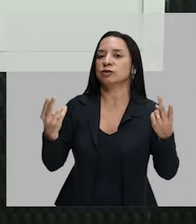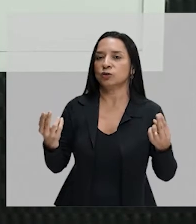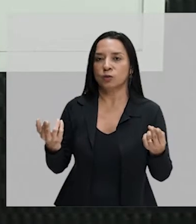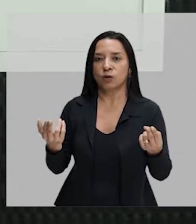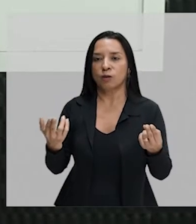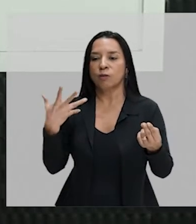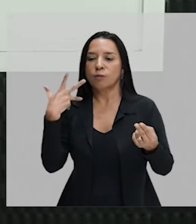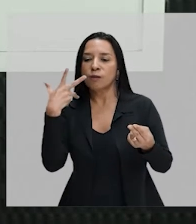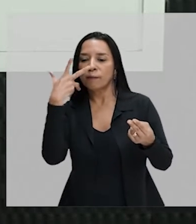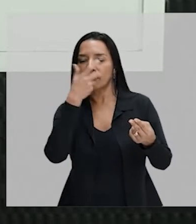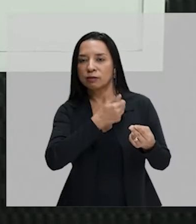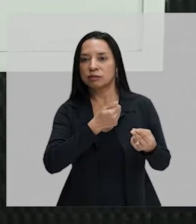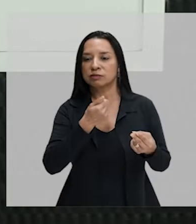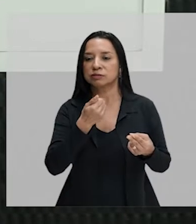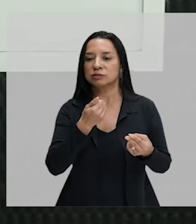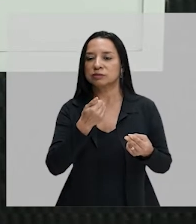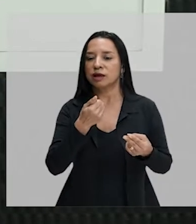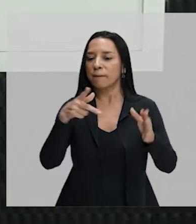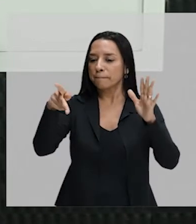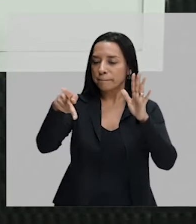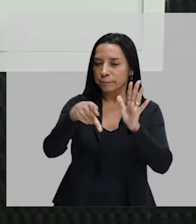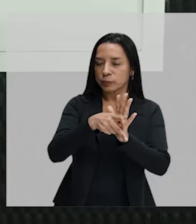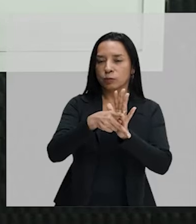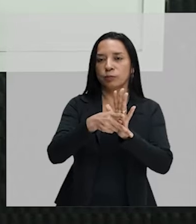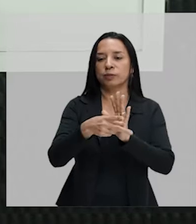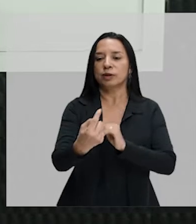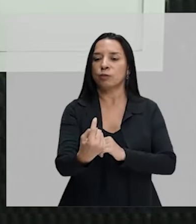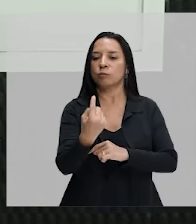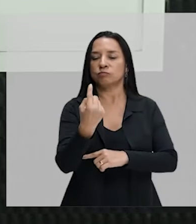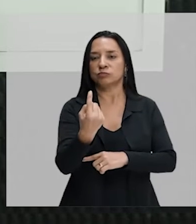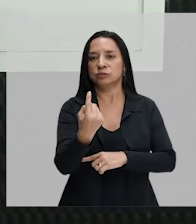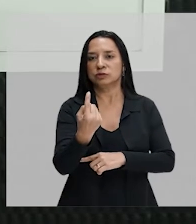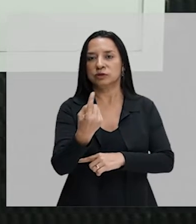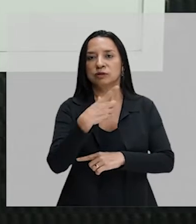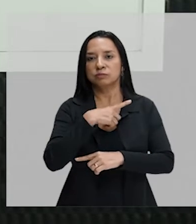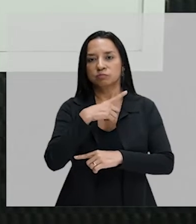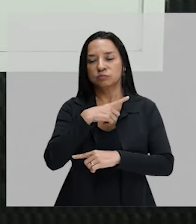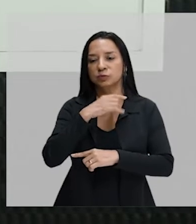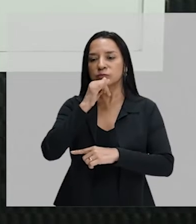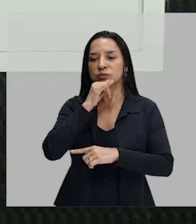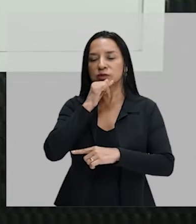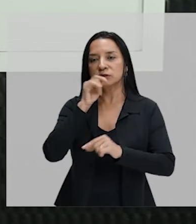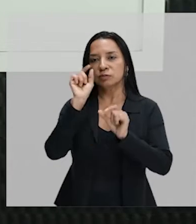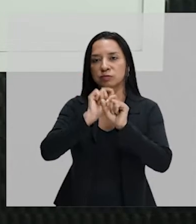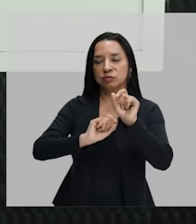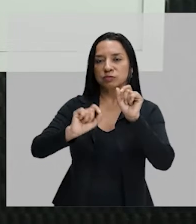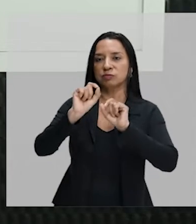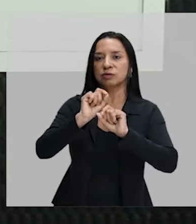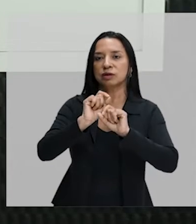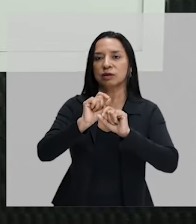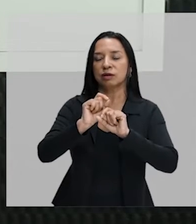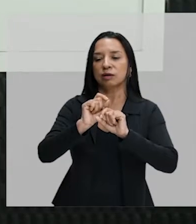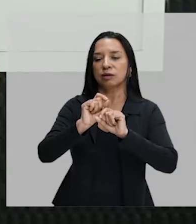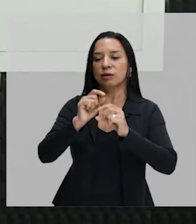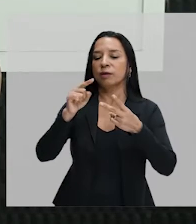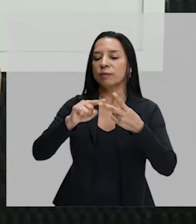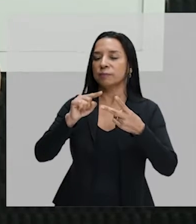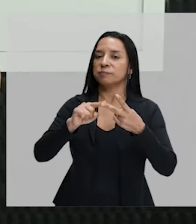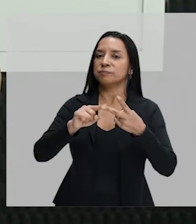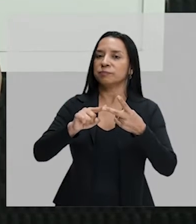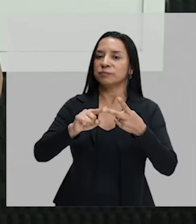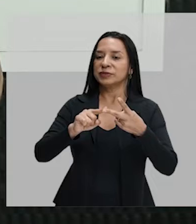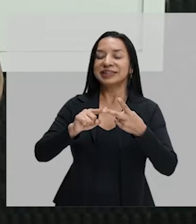apresentar é singular. Além disso, nós temos exemplaridade. Por que exemplaridade? Porque na